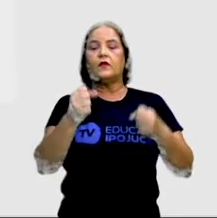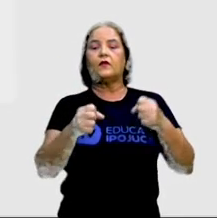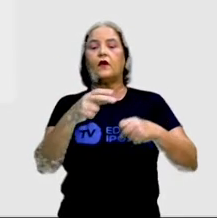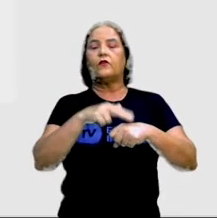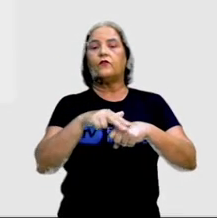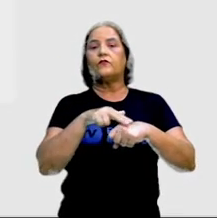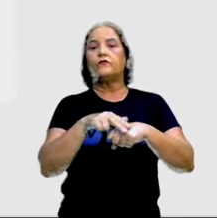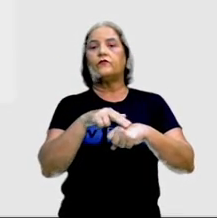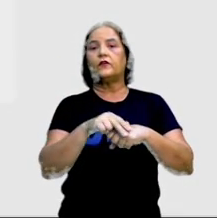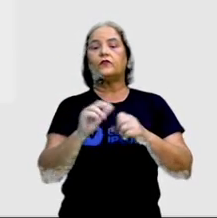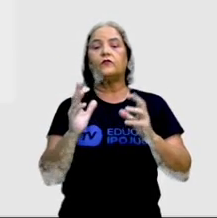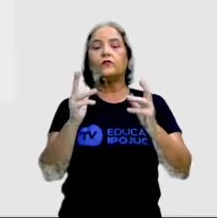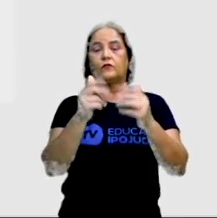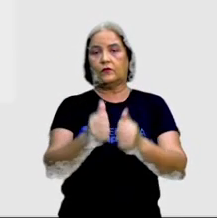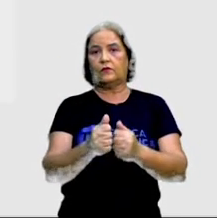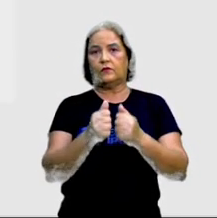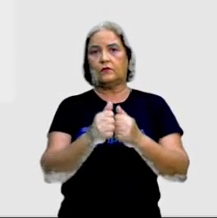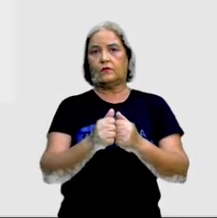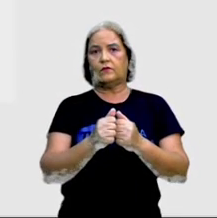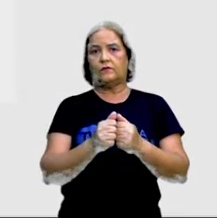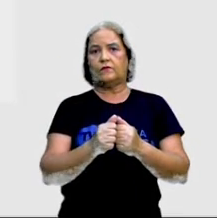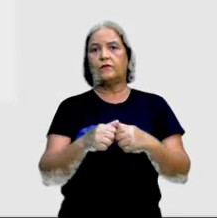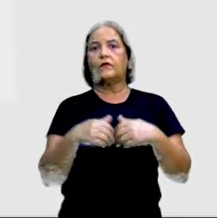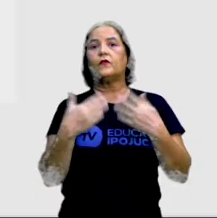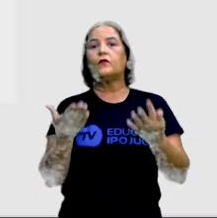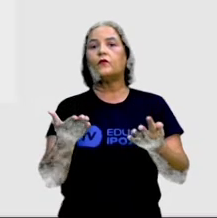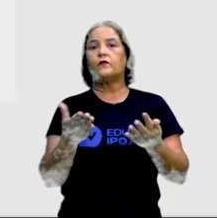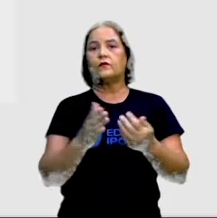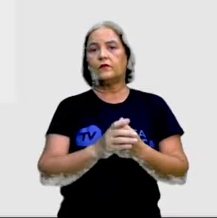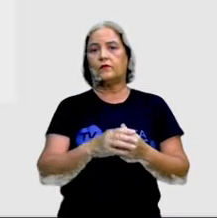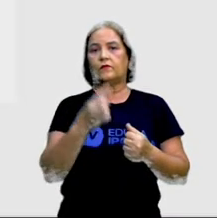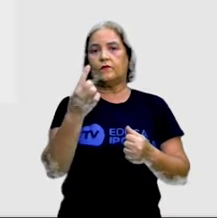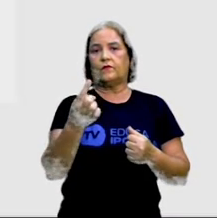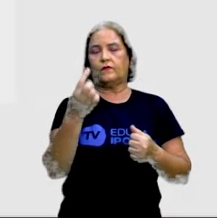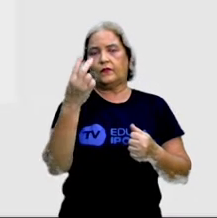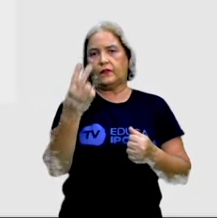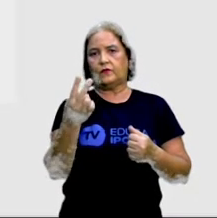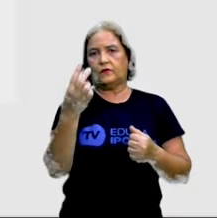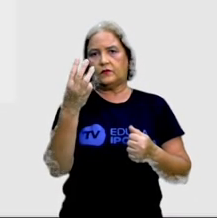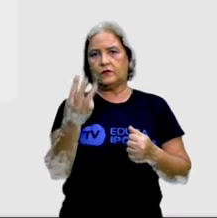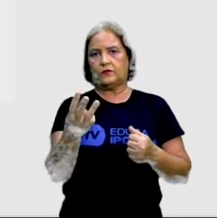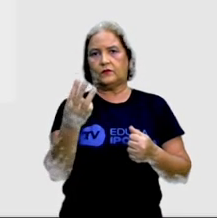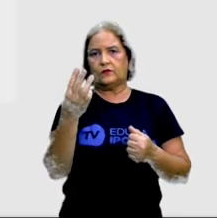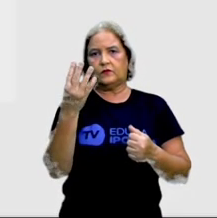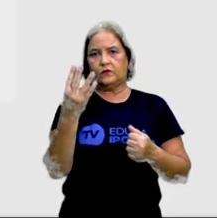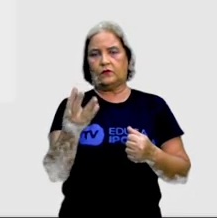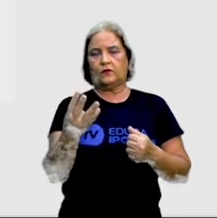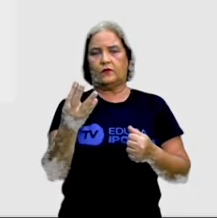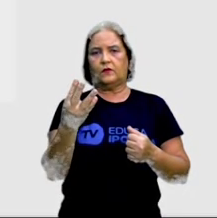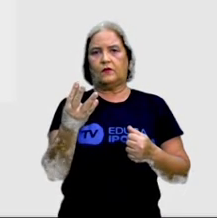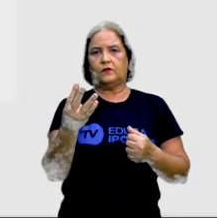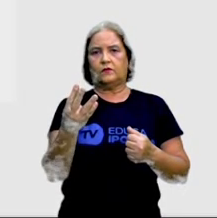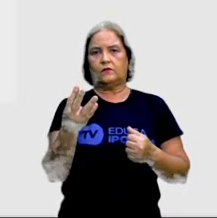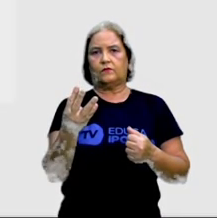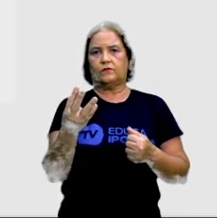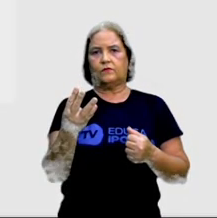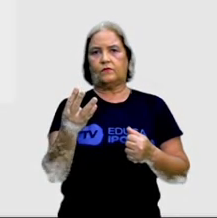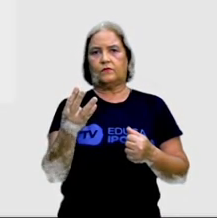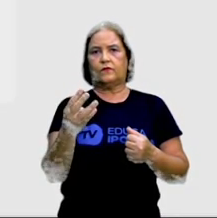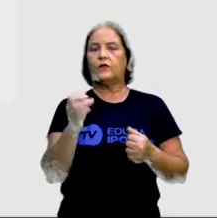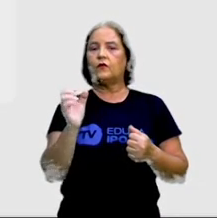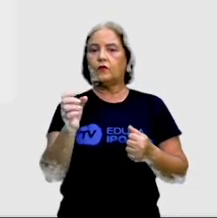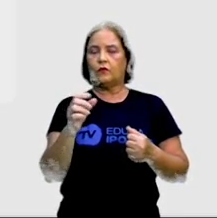Verde Ao Total quanto é que nós temos um dois três quatro